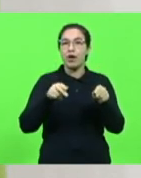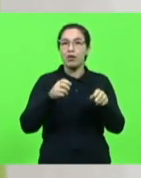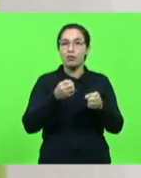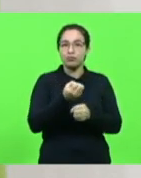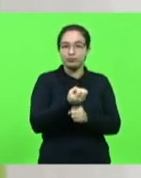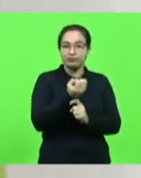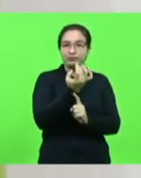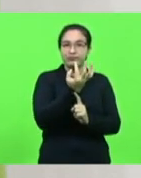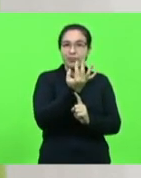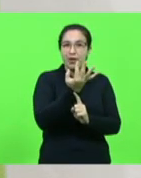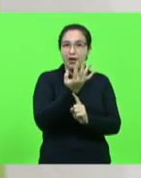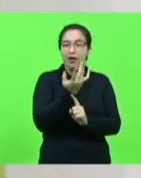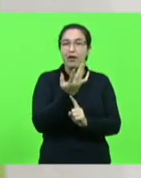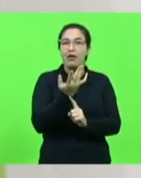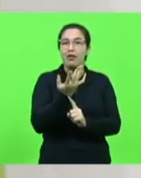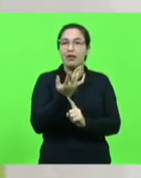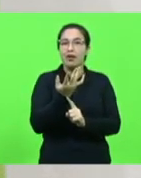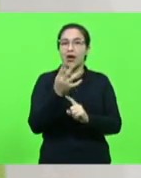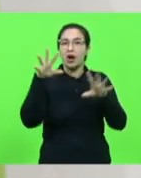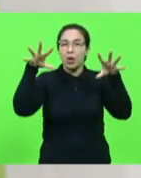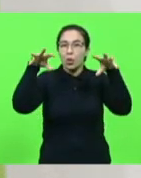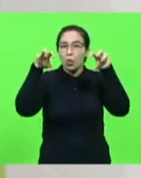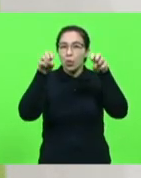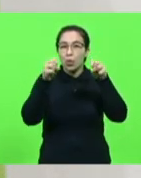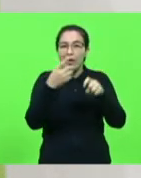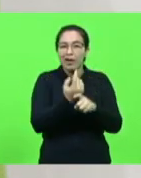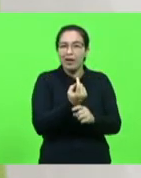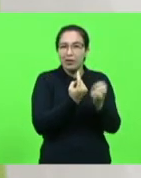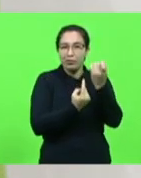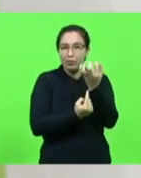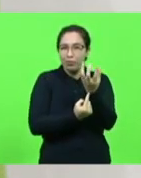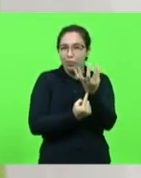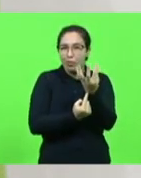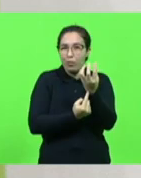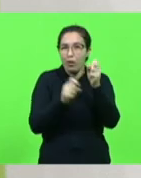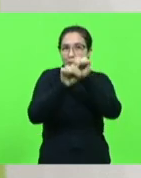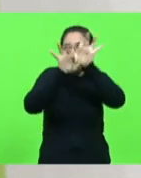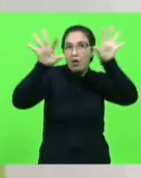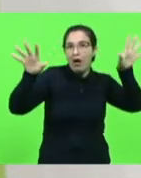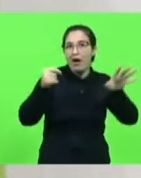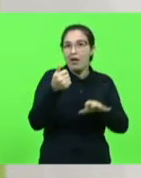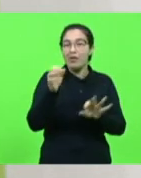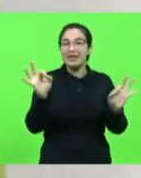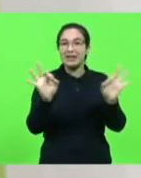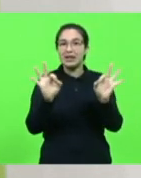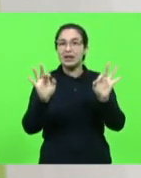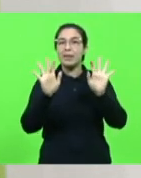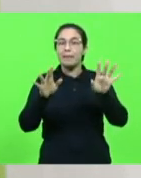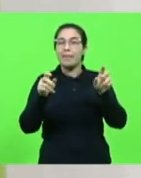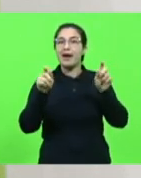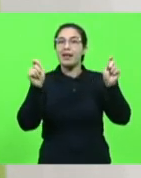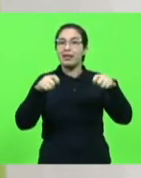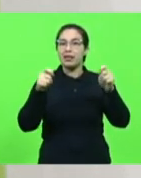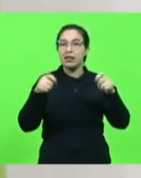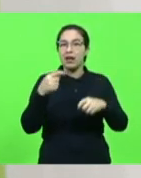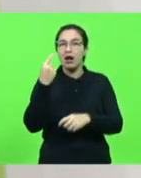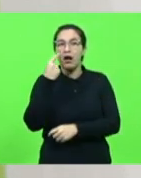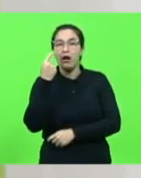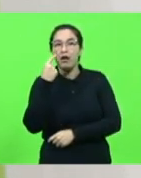noite. Um fósforo não ilumina quase nada, mas nos permite ver quanta escuridão existe ao